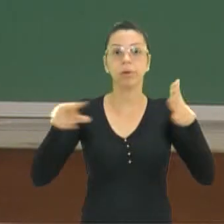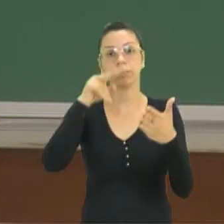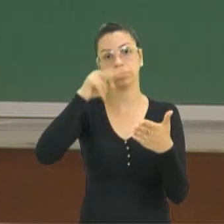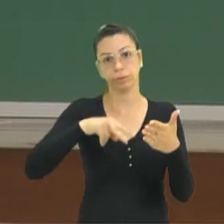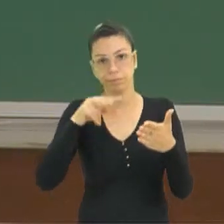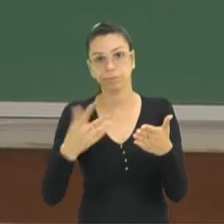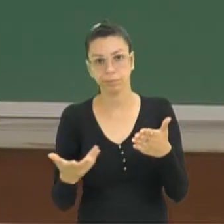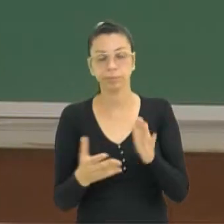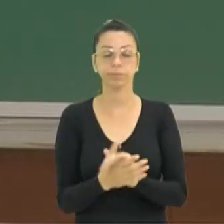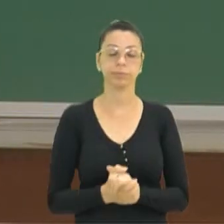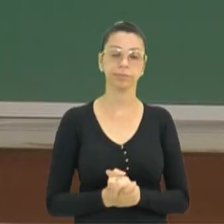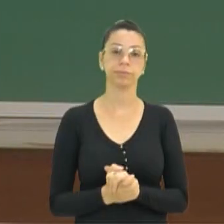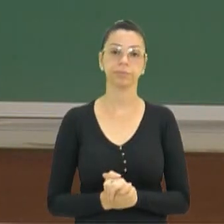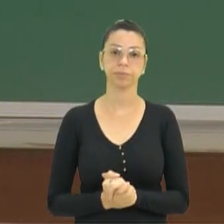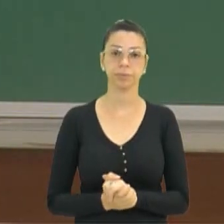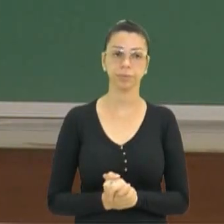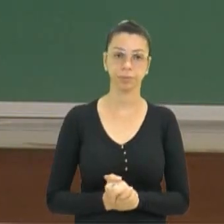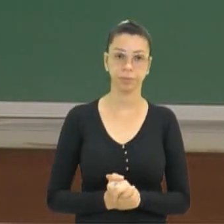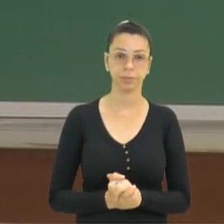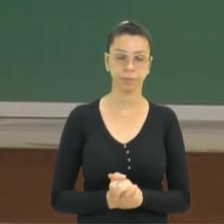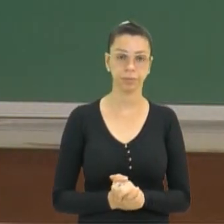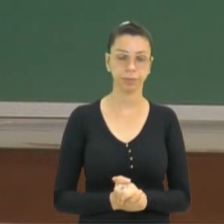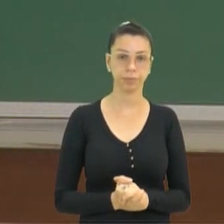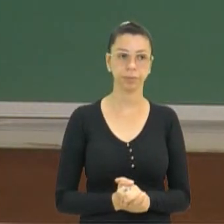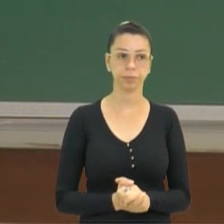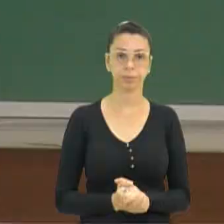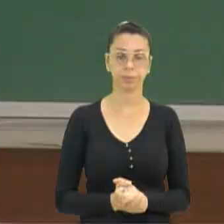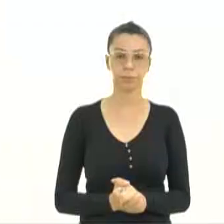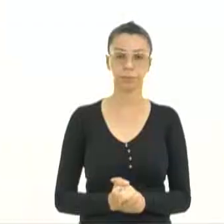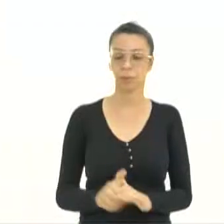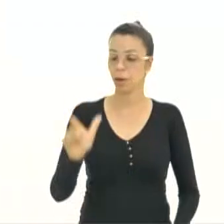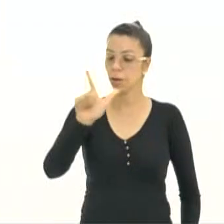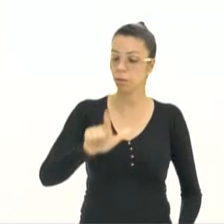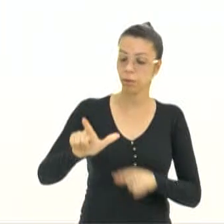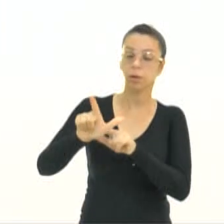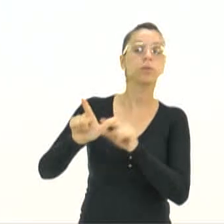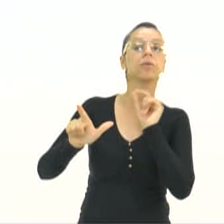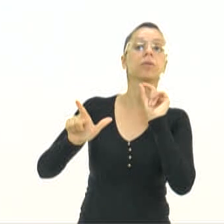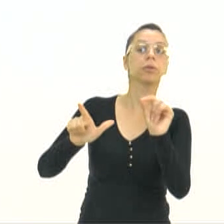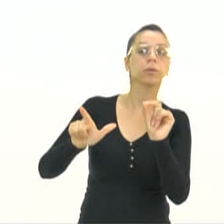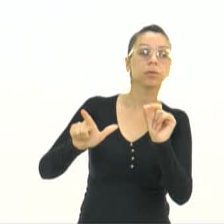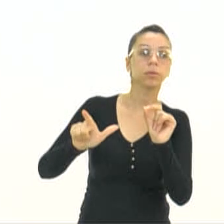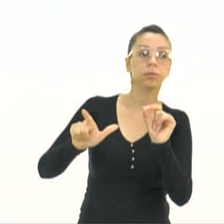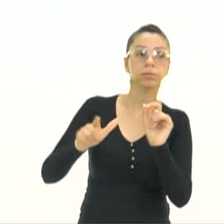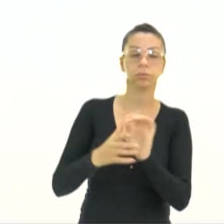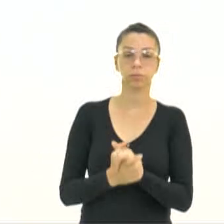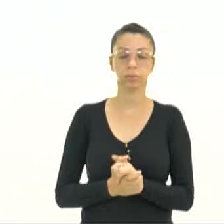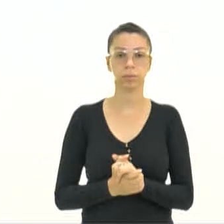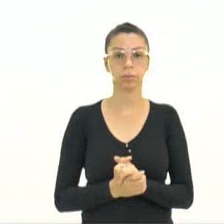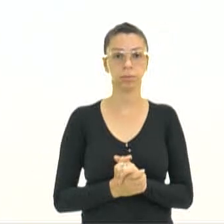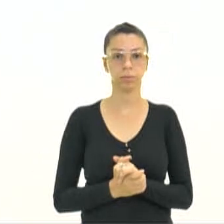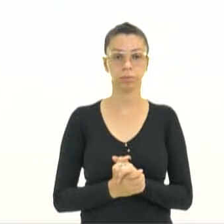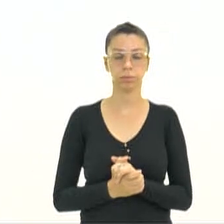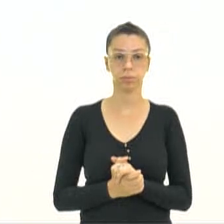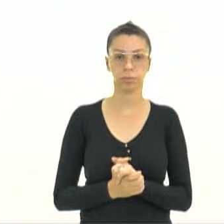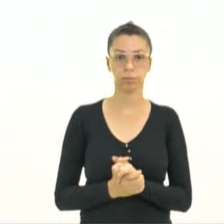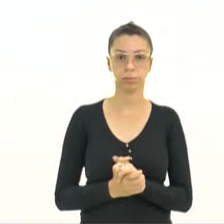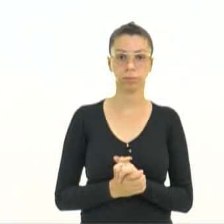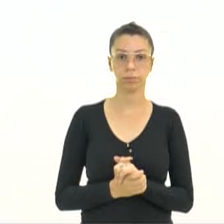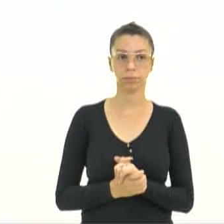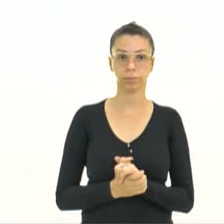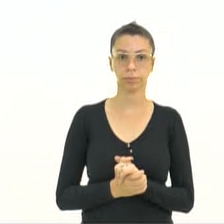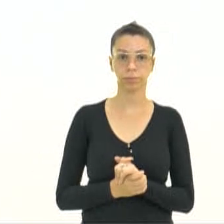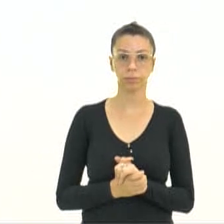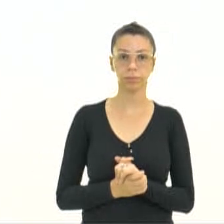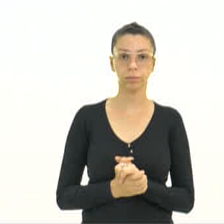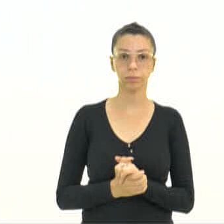tá bom? Então, olha só, literatura é, literature is, necessary, unimportant,